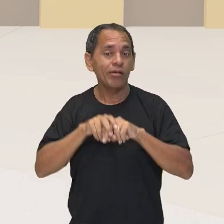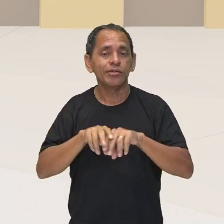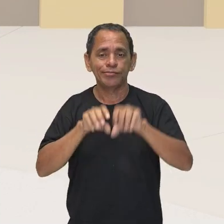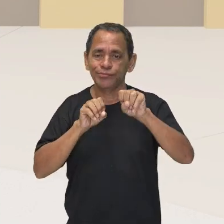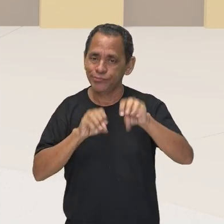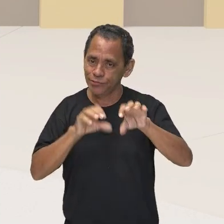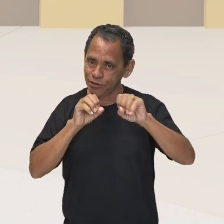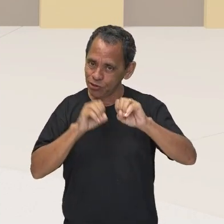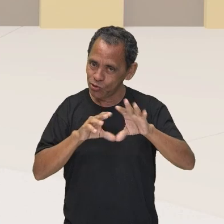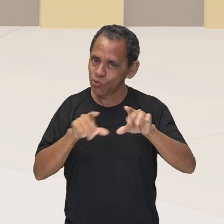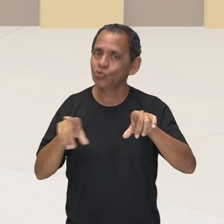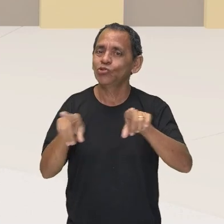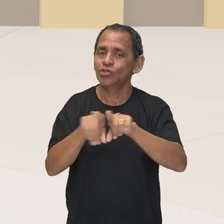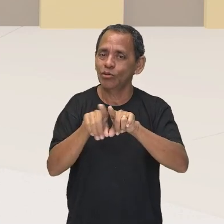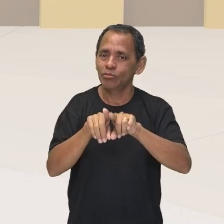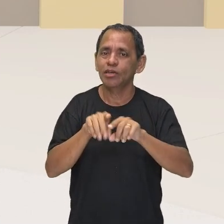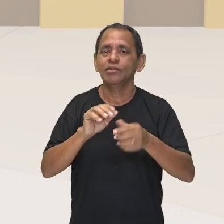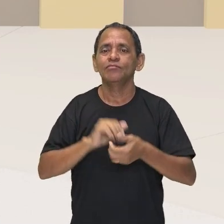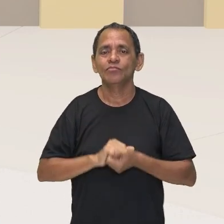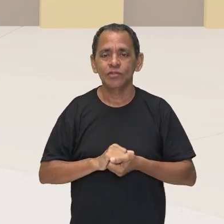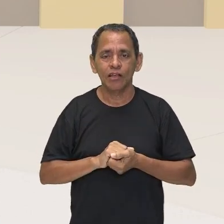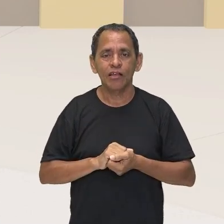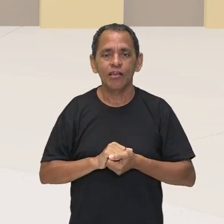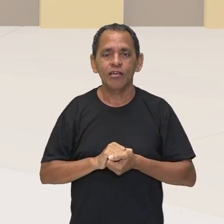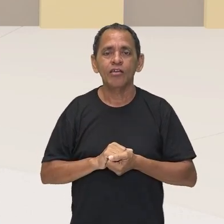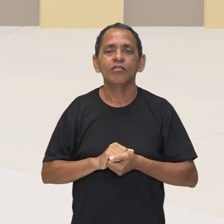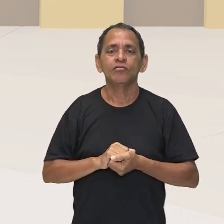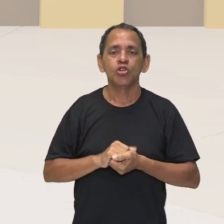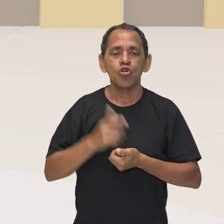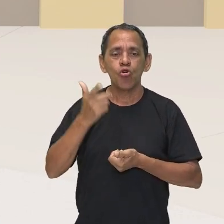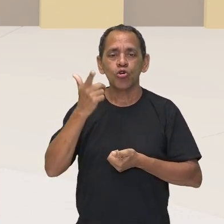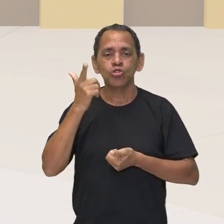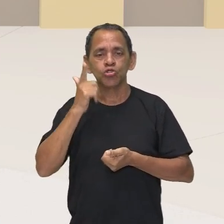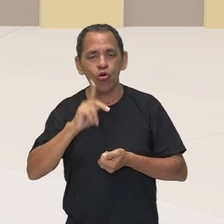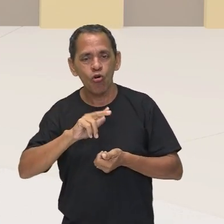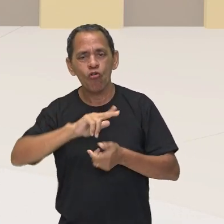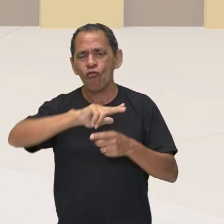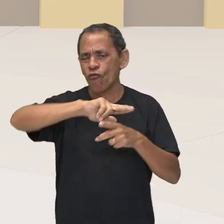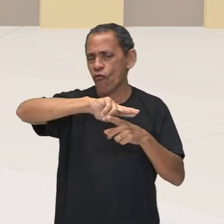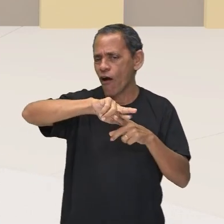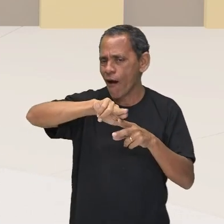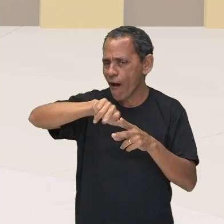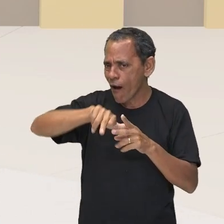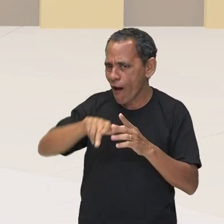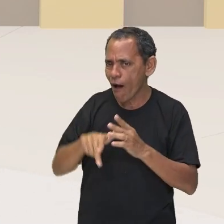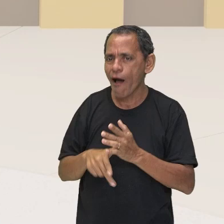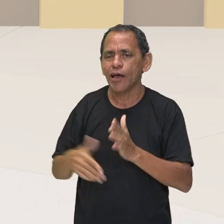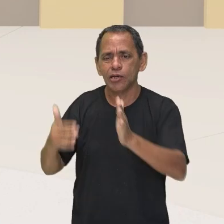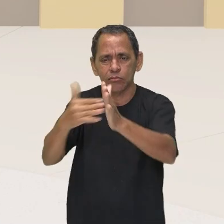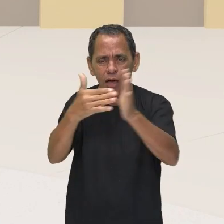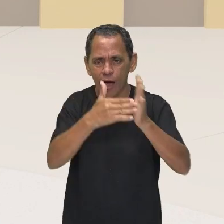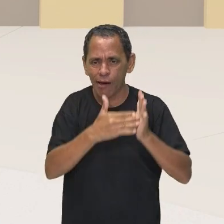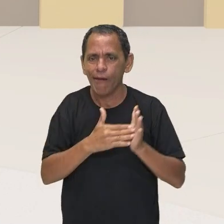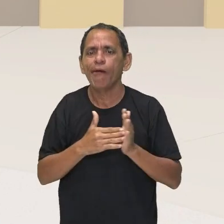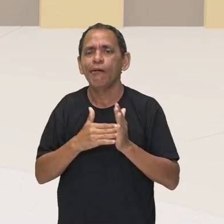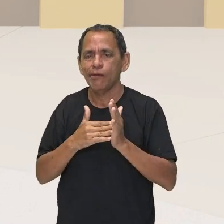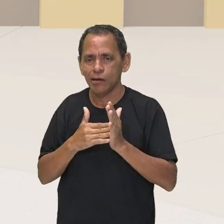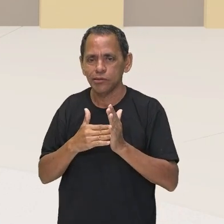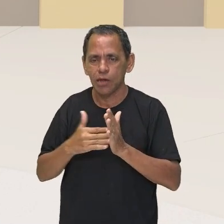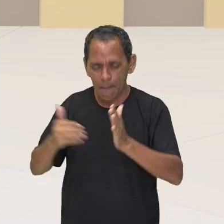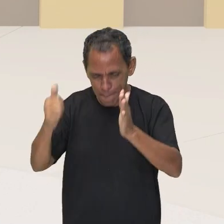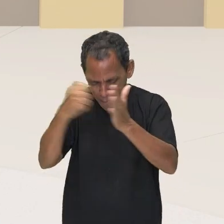dos estudos, venceu todas as dificuldades e todas as barreiras que lhe foram impostas durante a